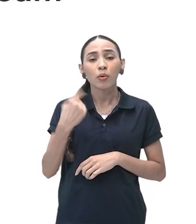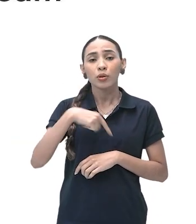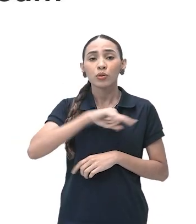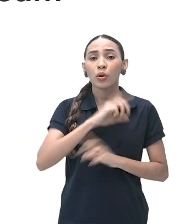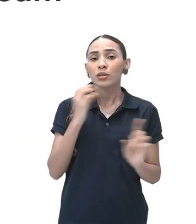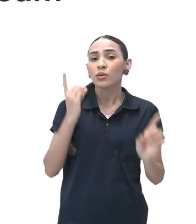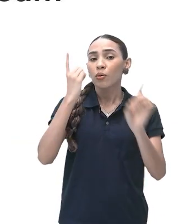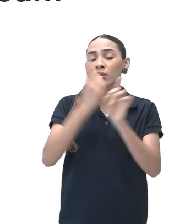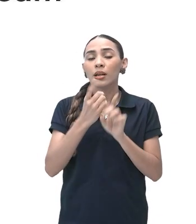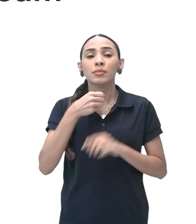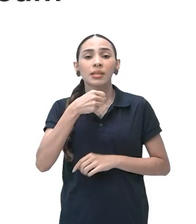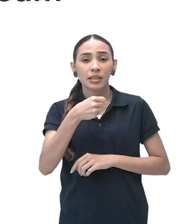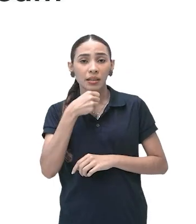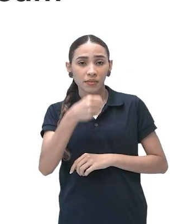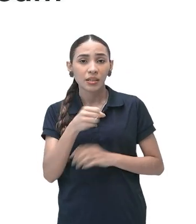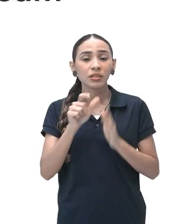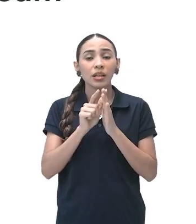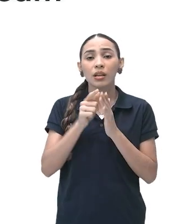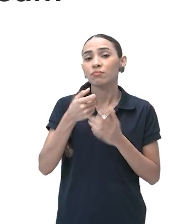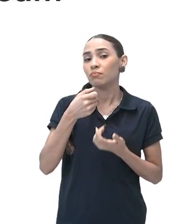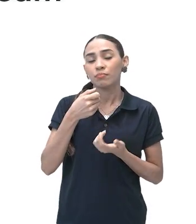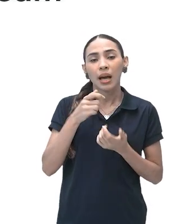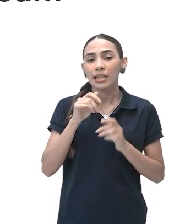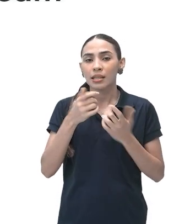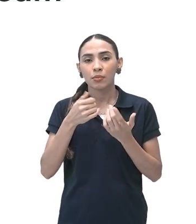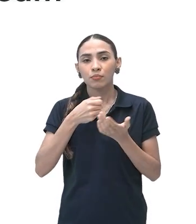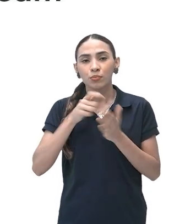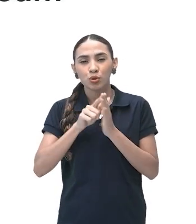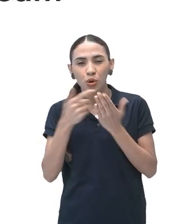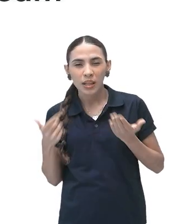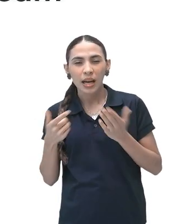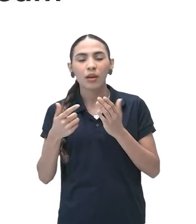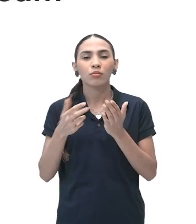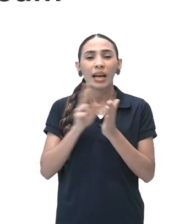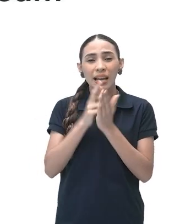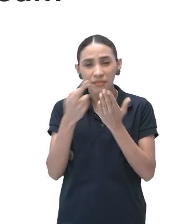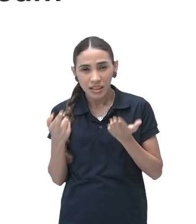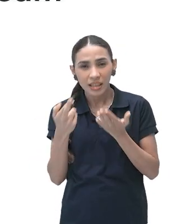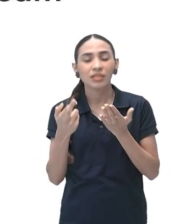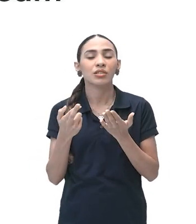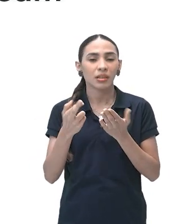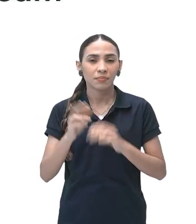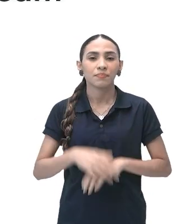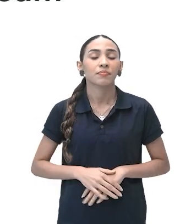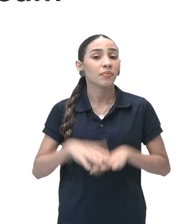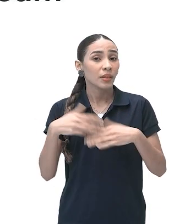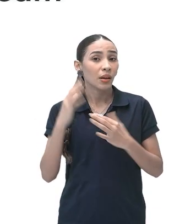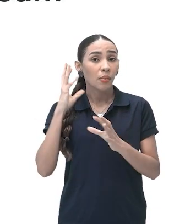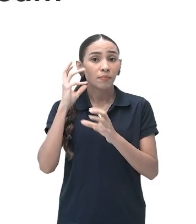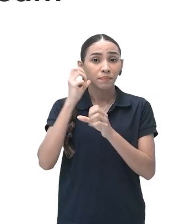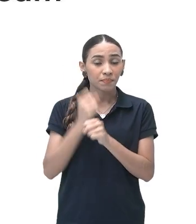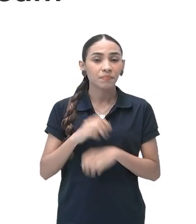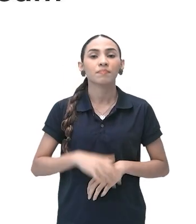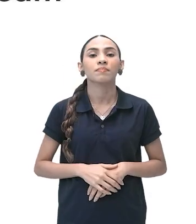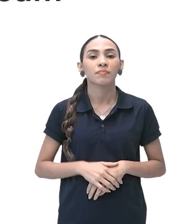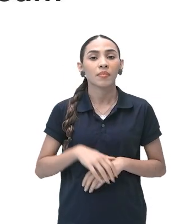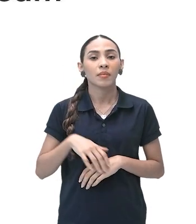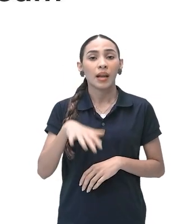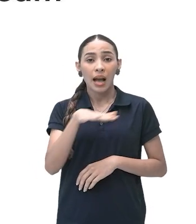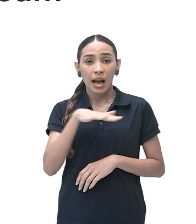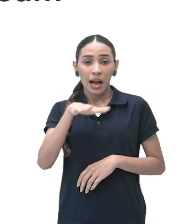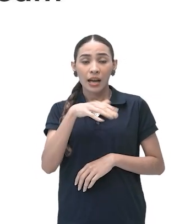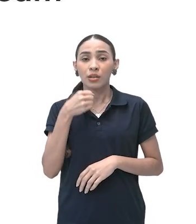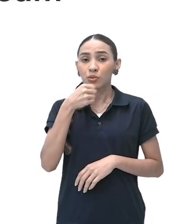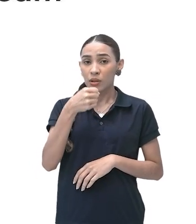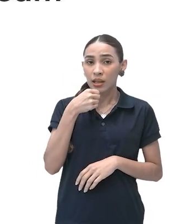com entrevistas em jornais, em revistas e assim sucessivamente, certo? Então, recapitulando, a esfera